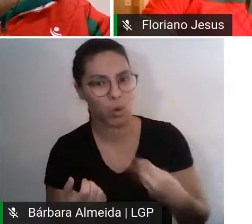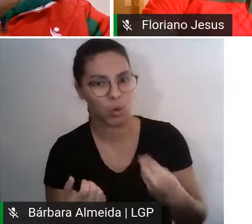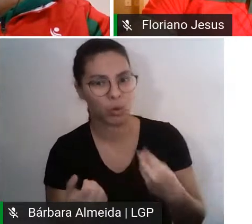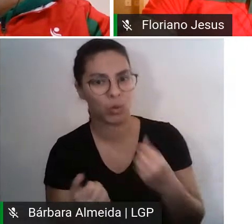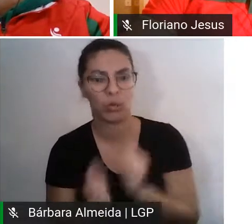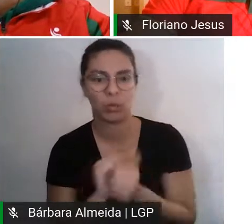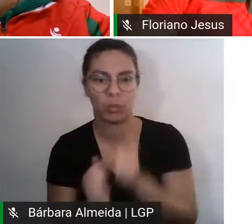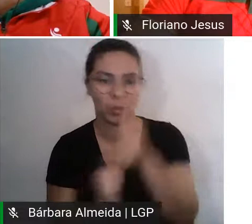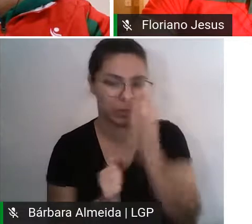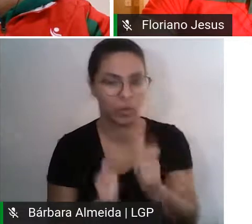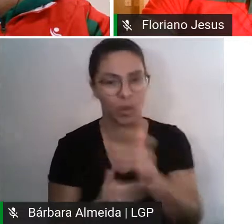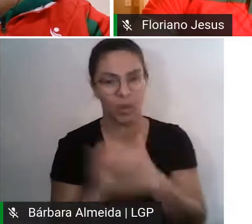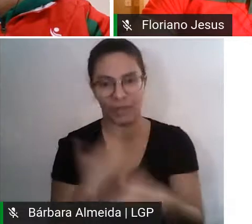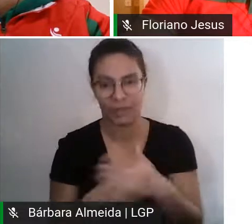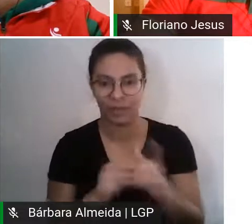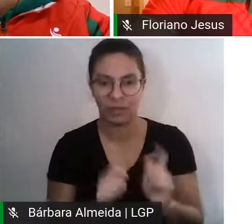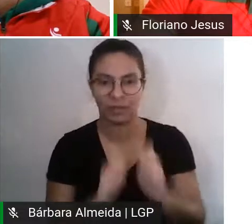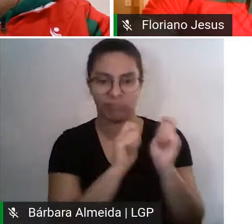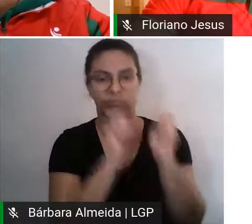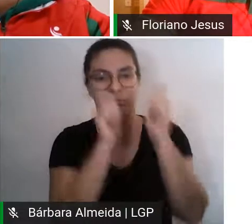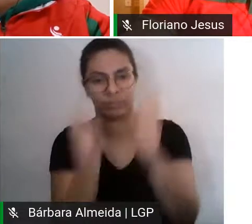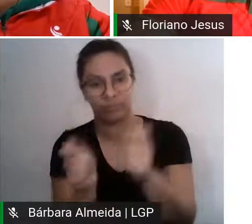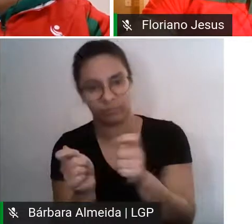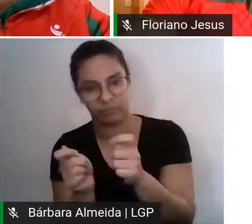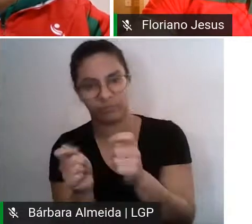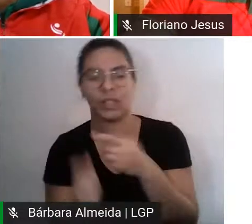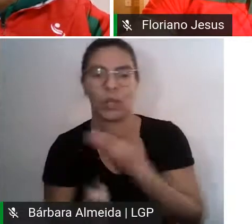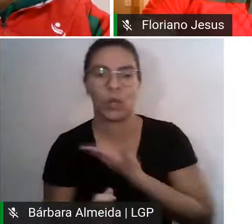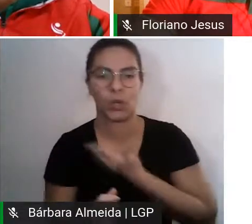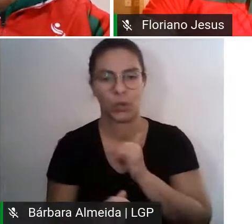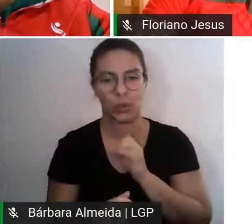com deficiência. Passo a palavra agora ao Diogo Silva.